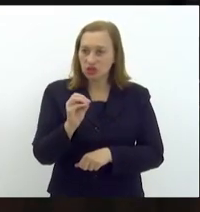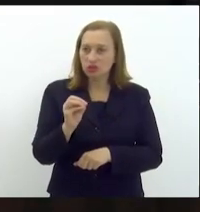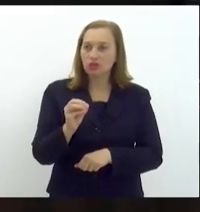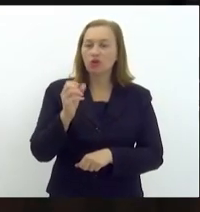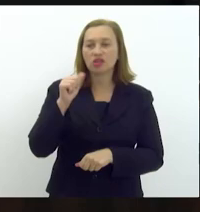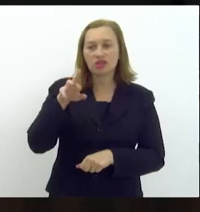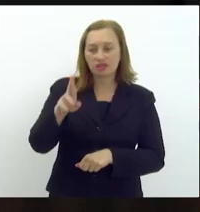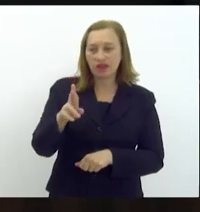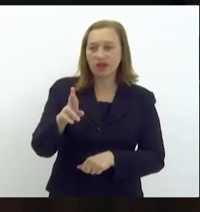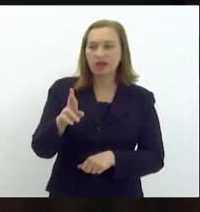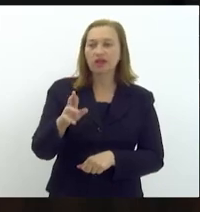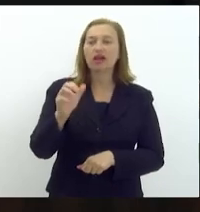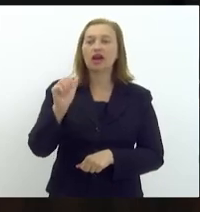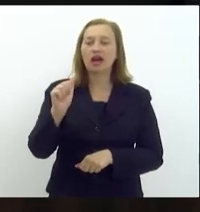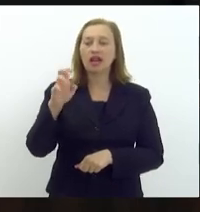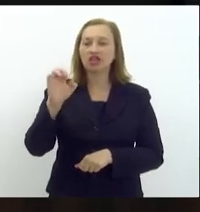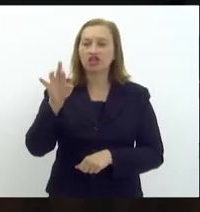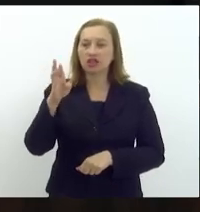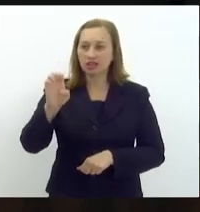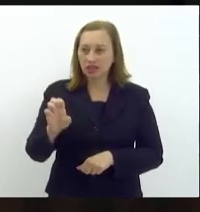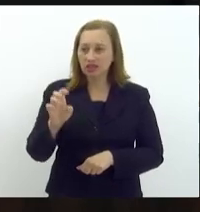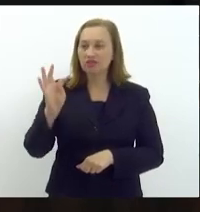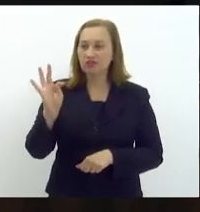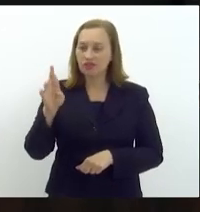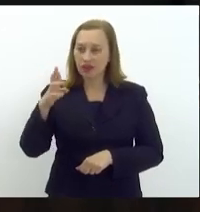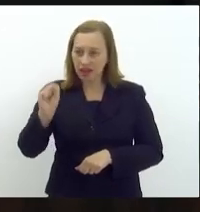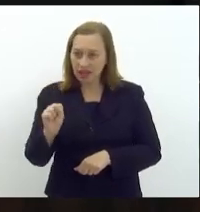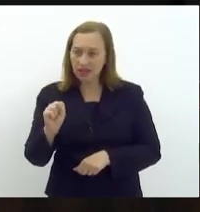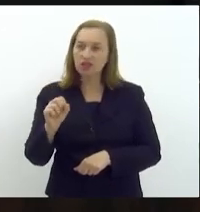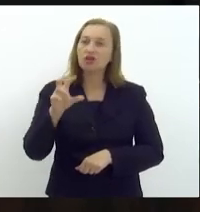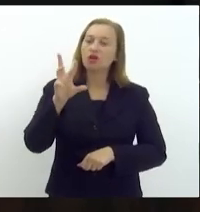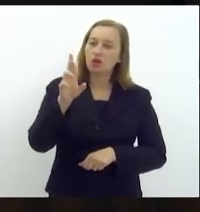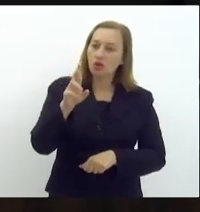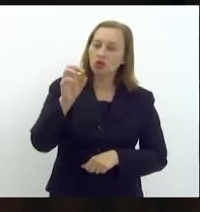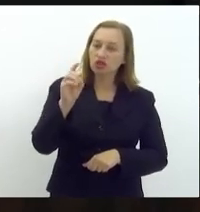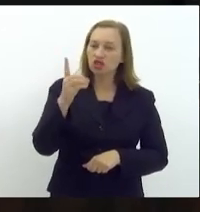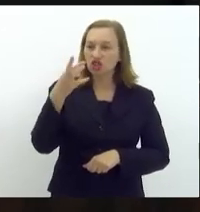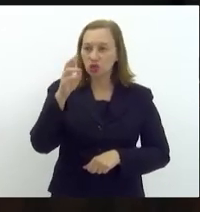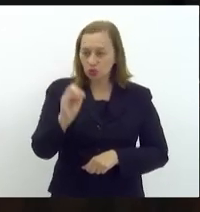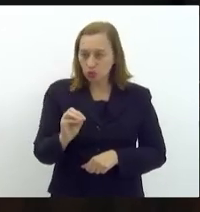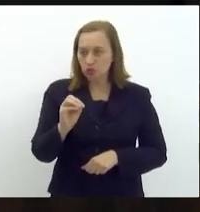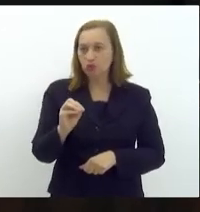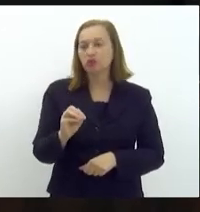Reis Alexandre Freitas Eurico Júnior e Andrezinho Ceciliano